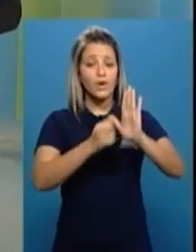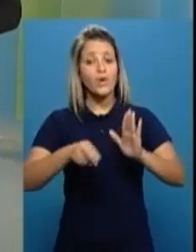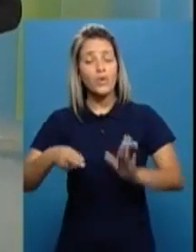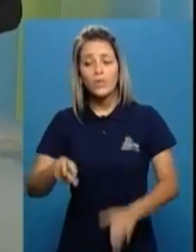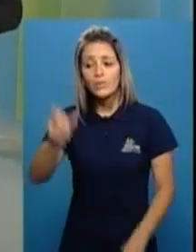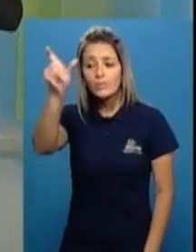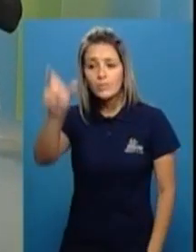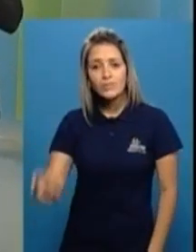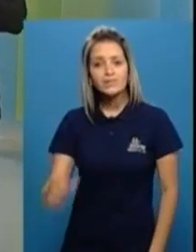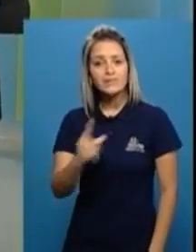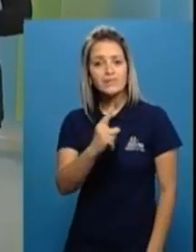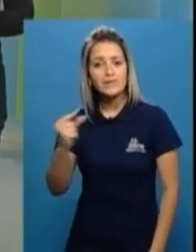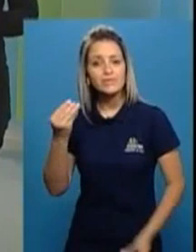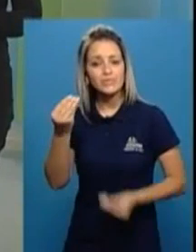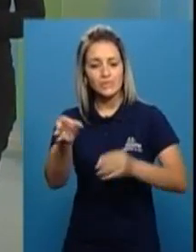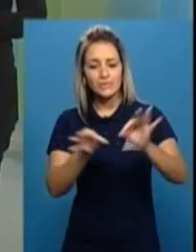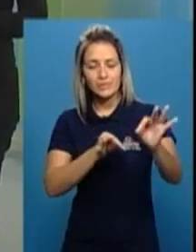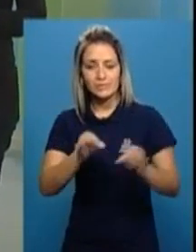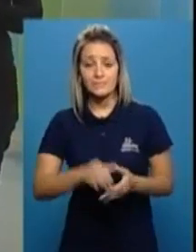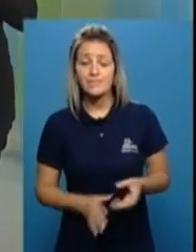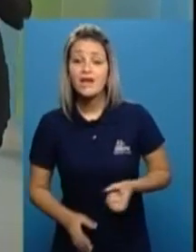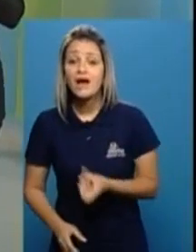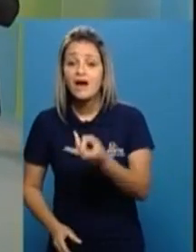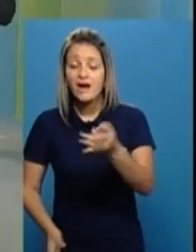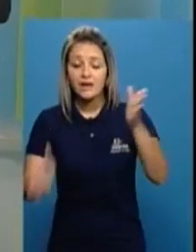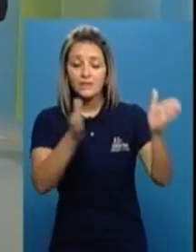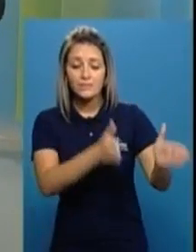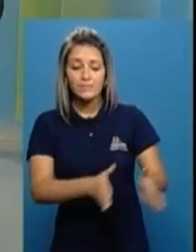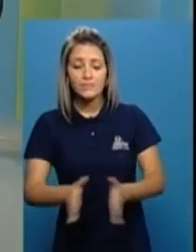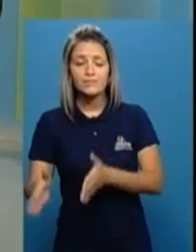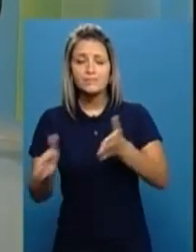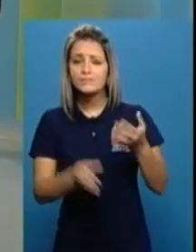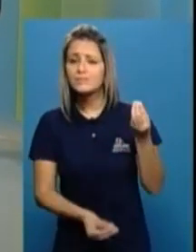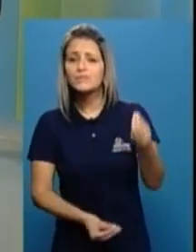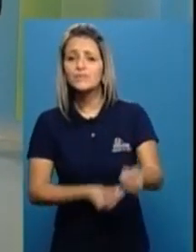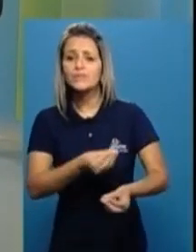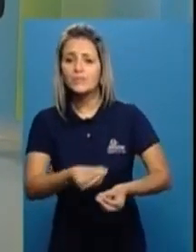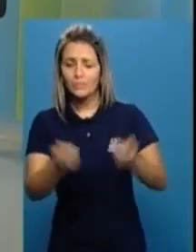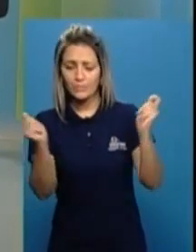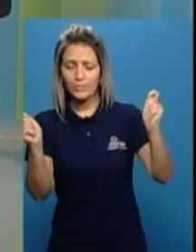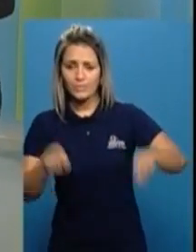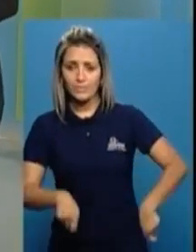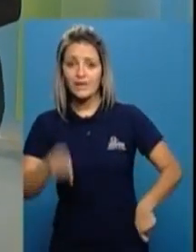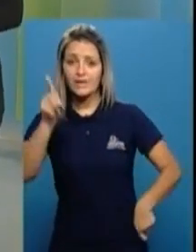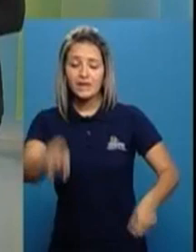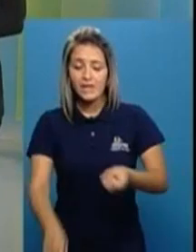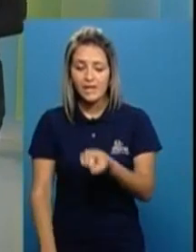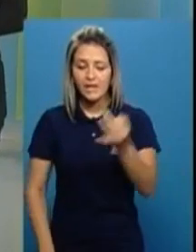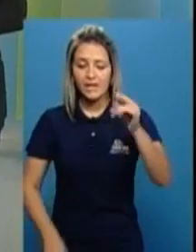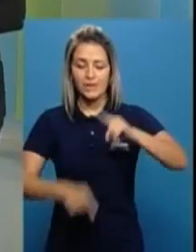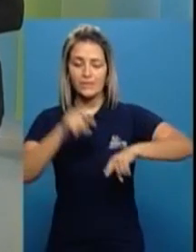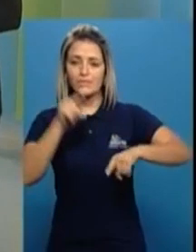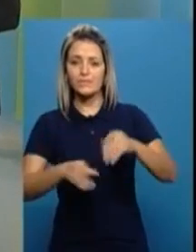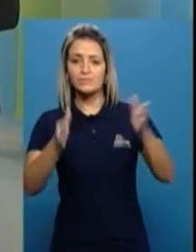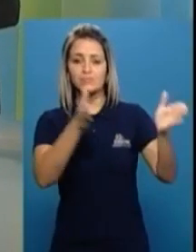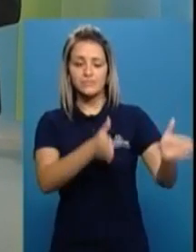cliente? E o volume de produção? A capacidade produtiva? Qual será a quantidade de produtos a